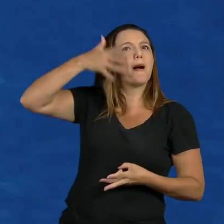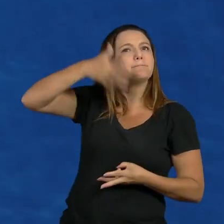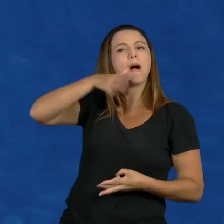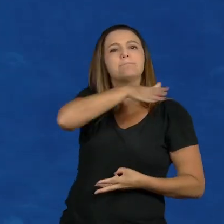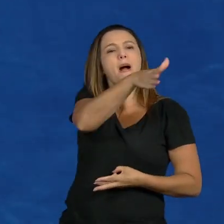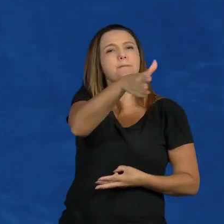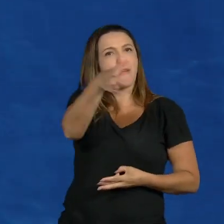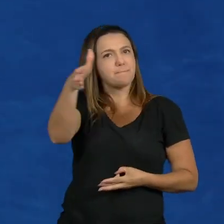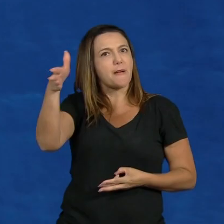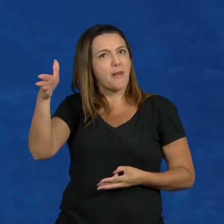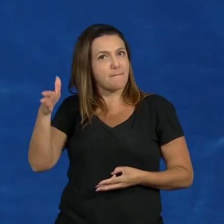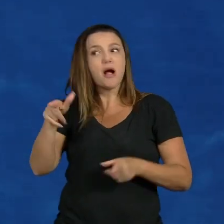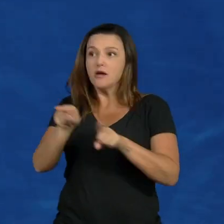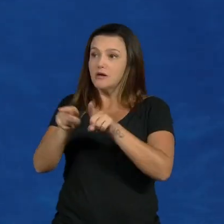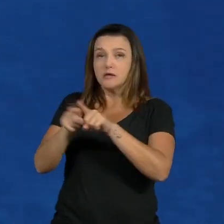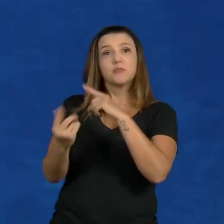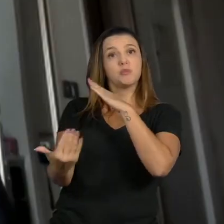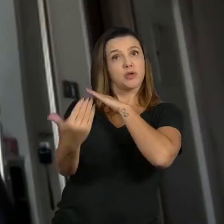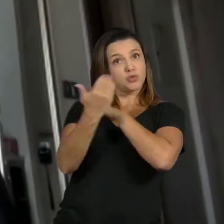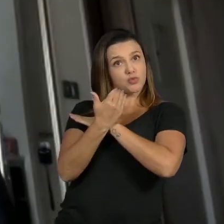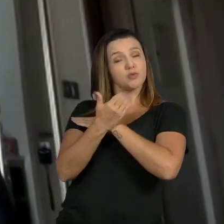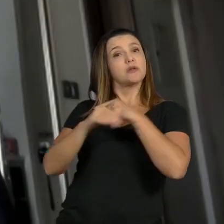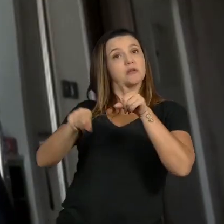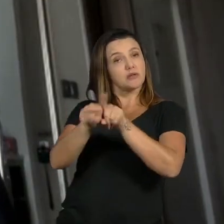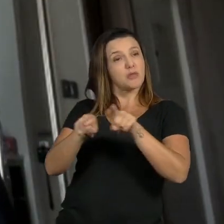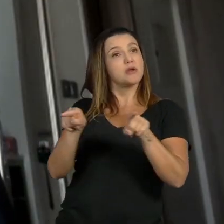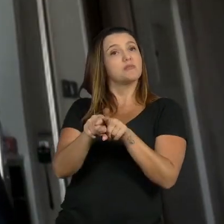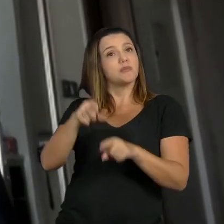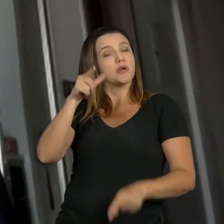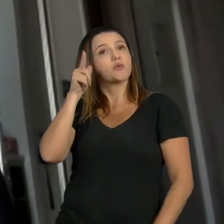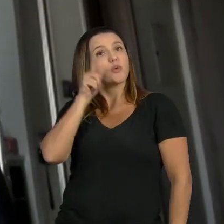recebendo contribuições de outras mulheres para conseguir levar